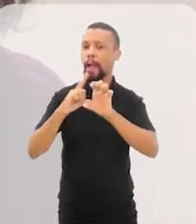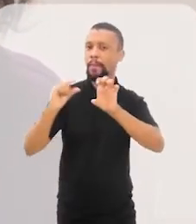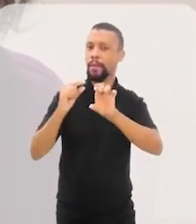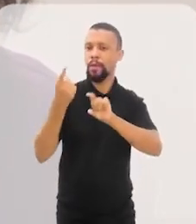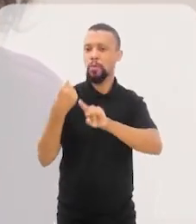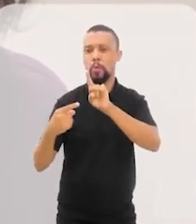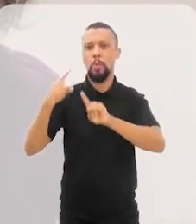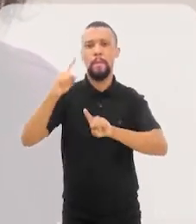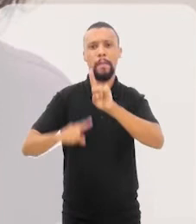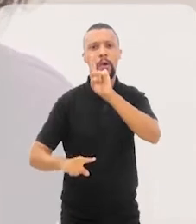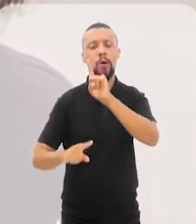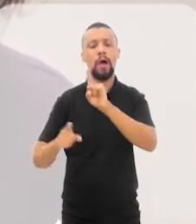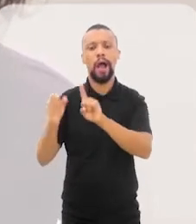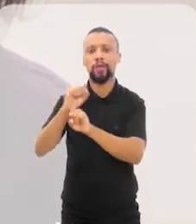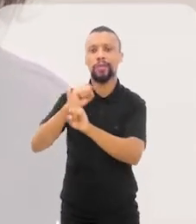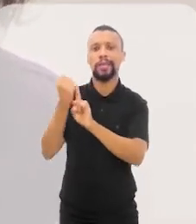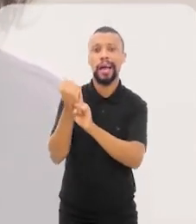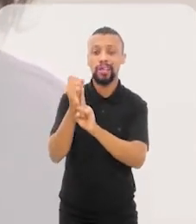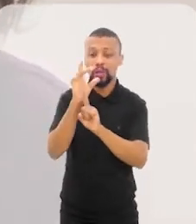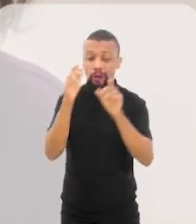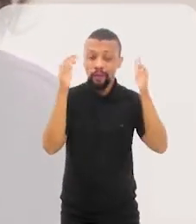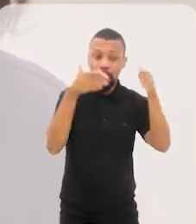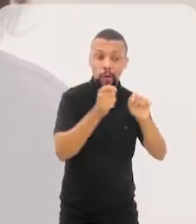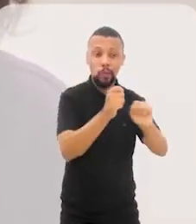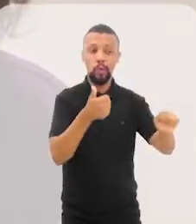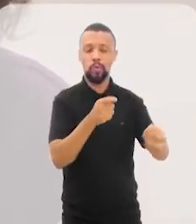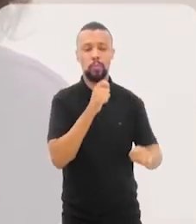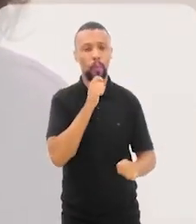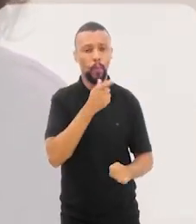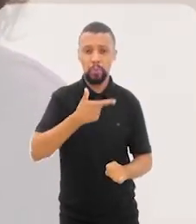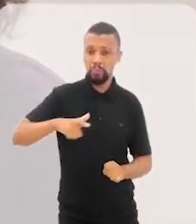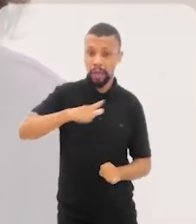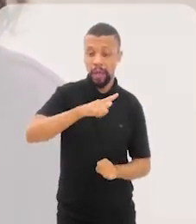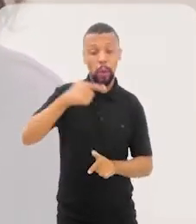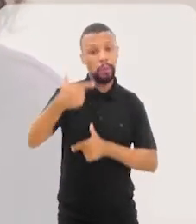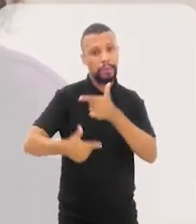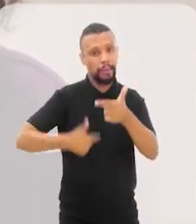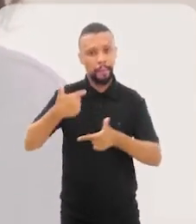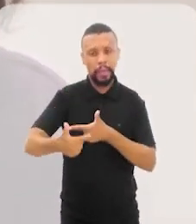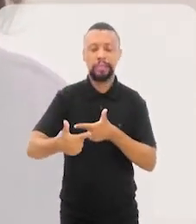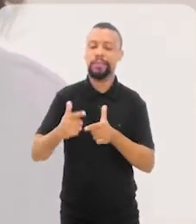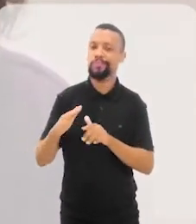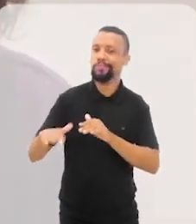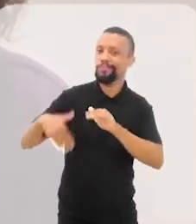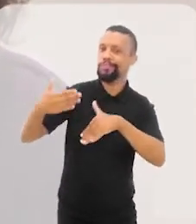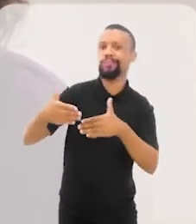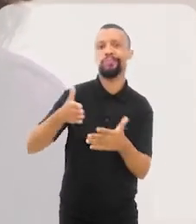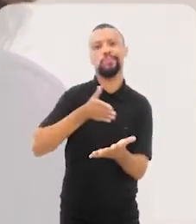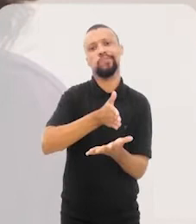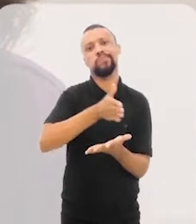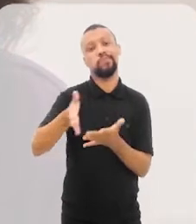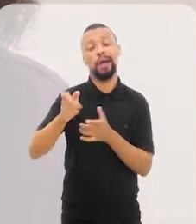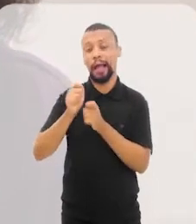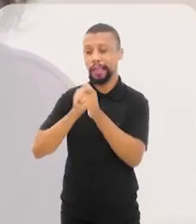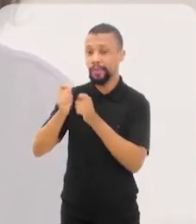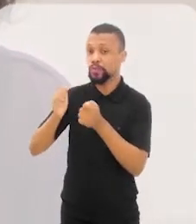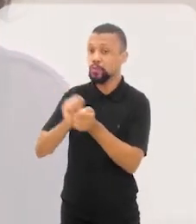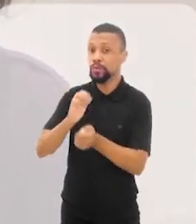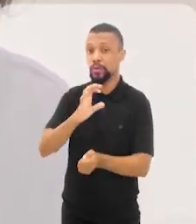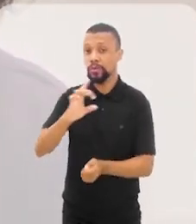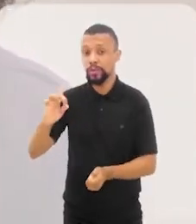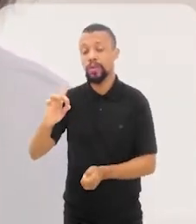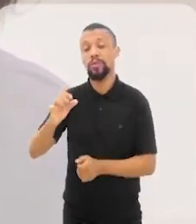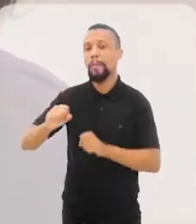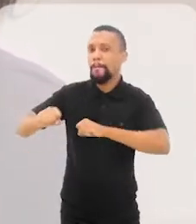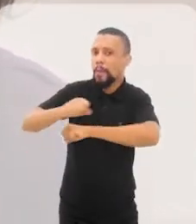realidade da sociedade sem focar apenas no lucro é um trabalho que vem sendo desenvolvido a muitas mãos. Na entrevista a seguir, a coordenadora